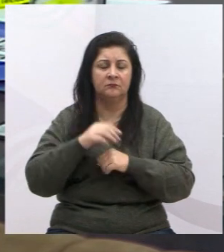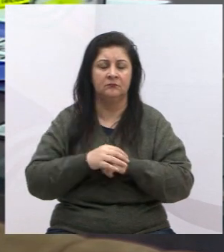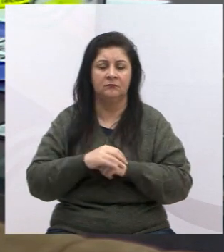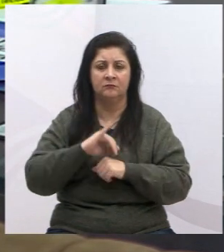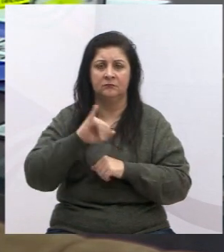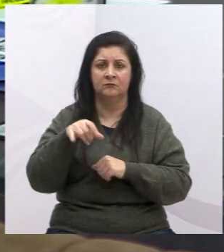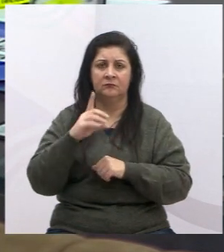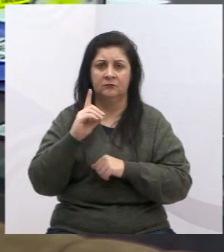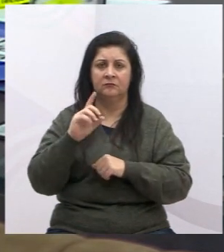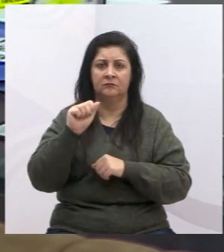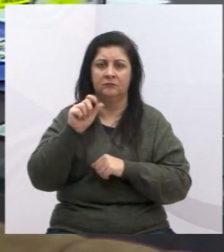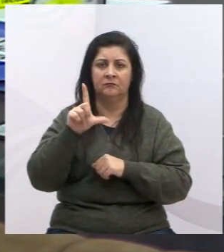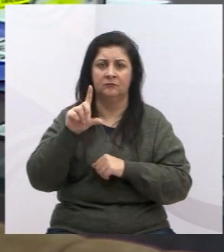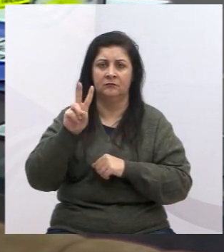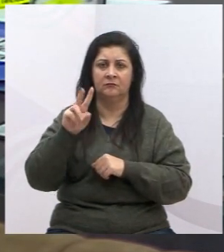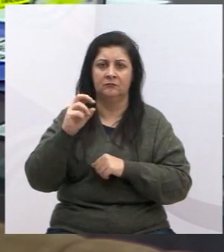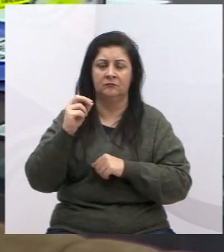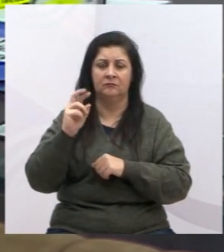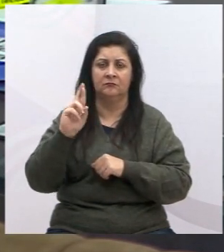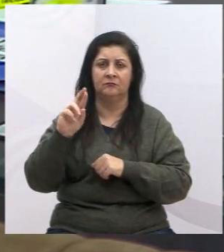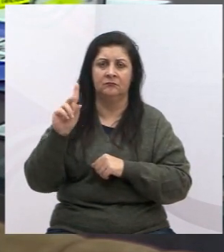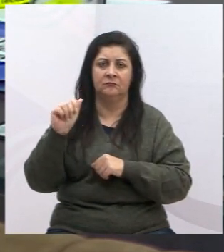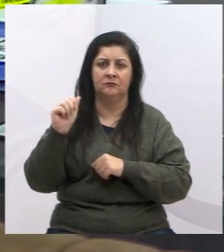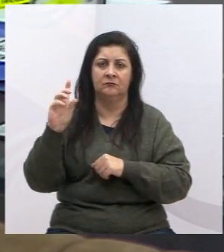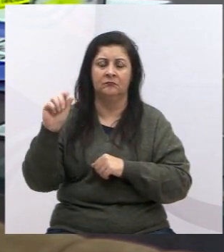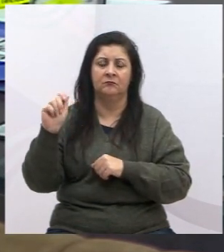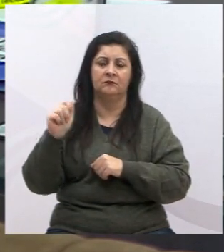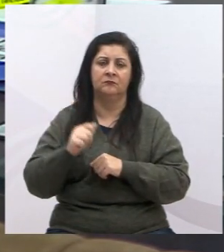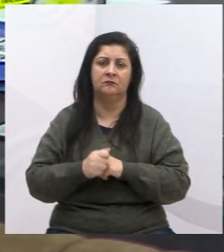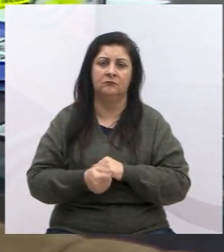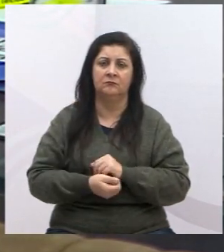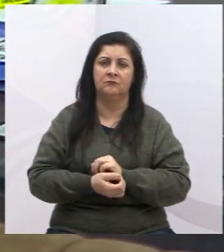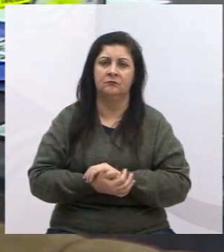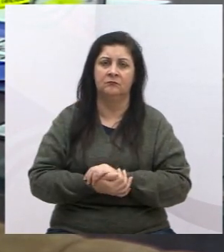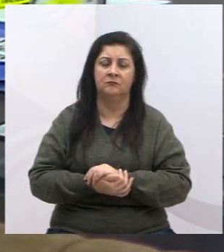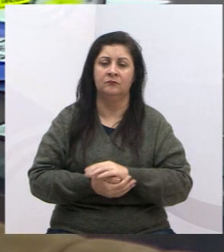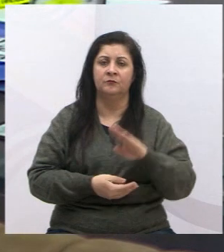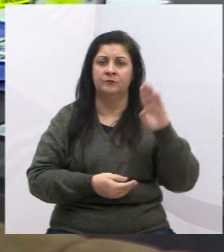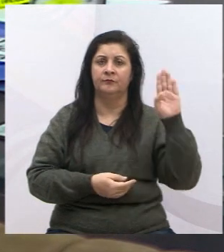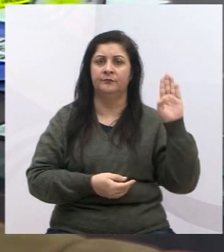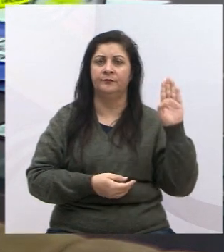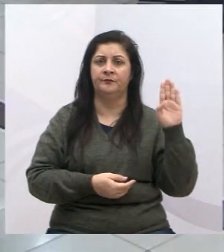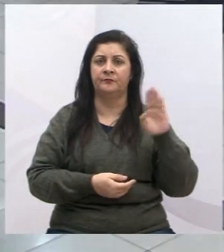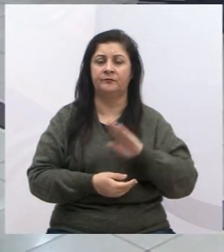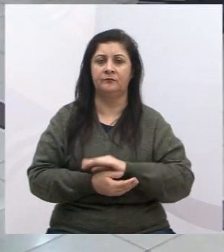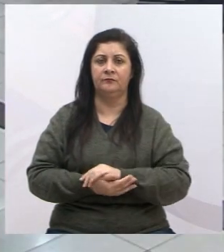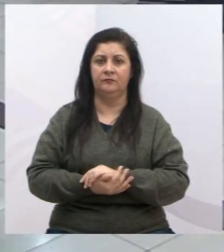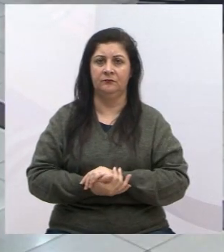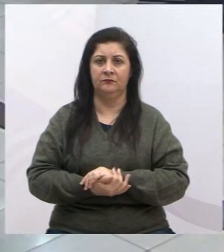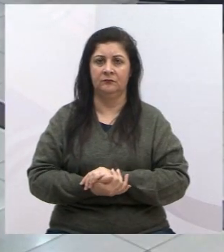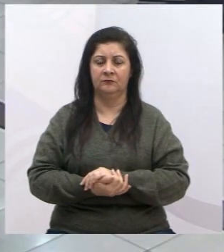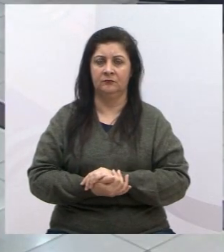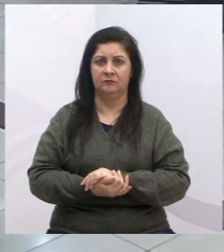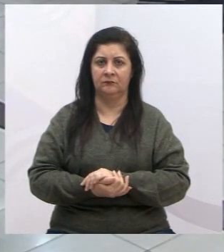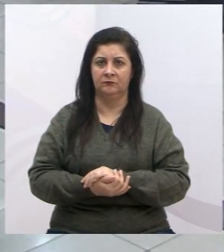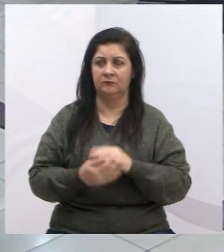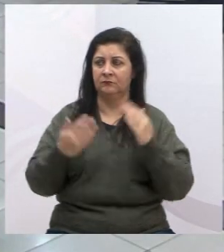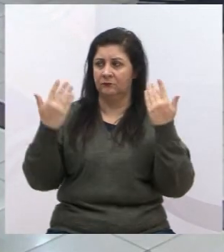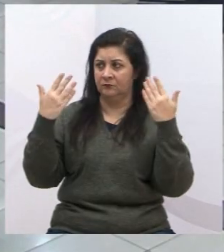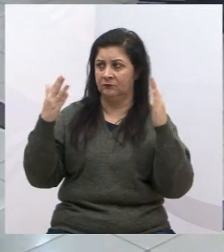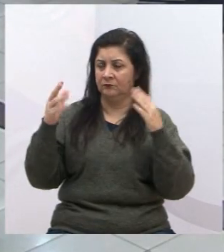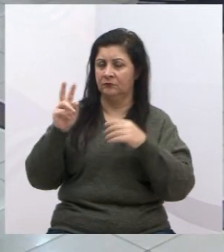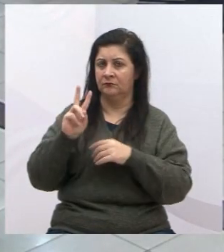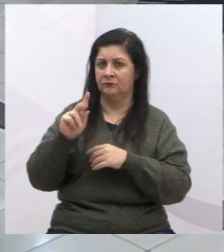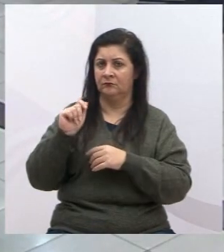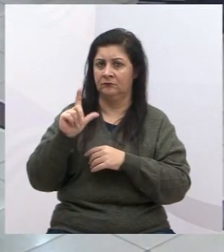Alvorada. Peço o voto favorável aos vereadores. Senhor presidente, também quero colaborar, quero cumprimentar o vereador